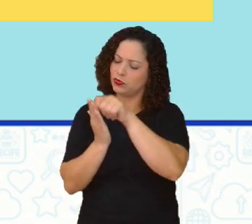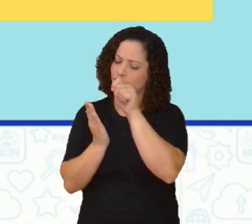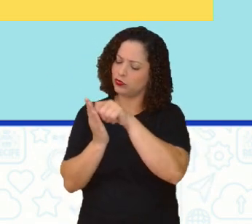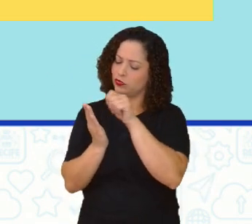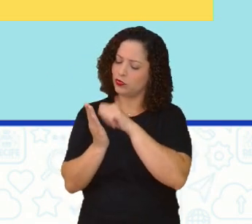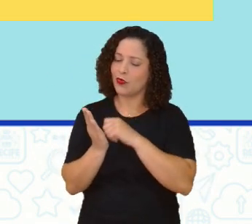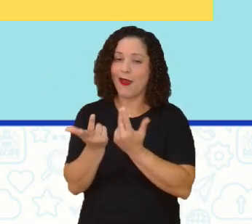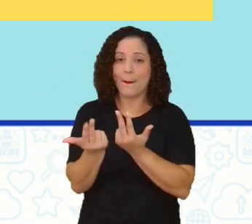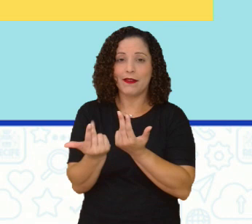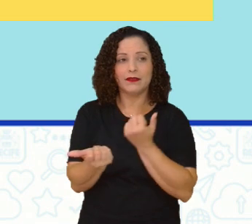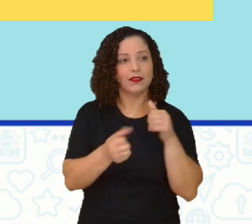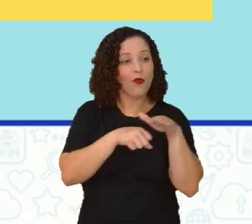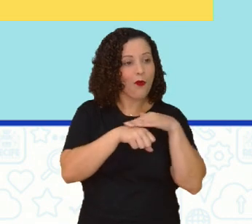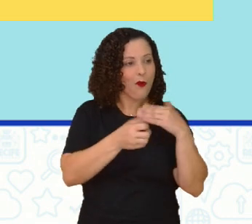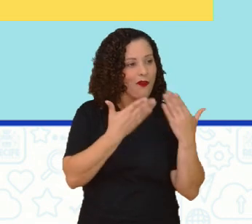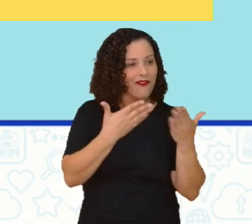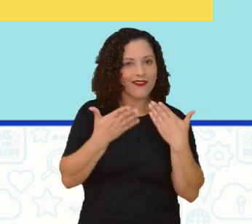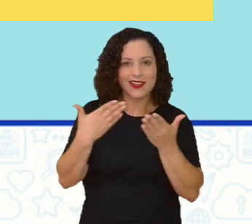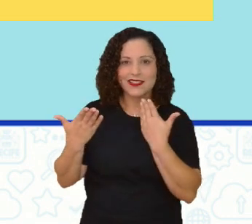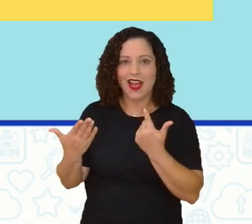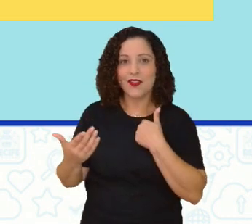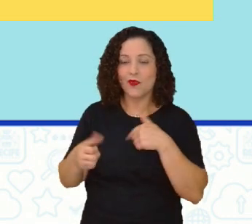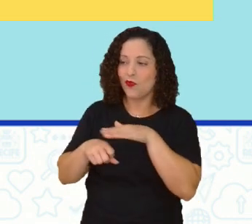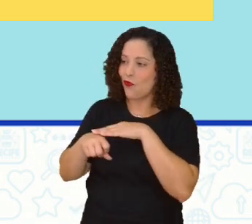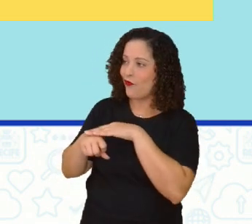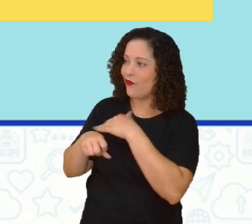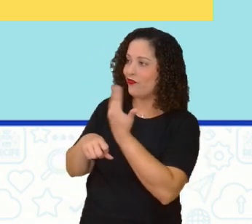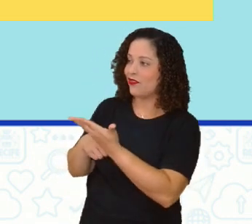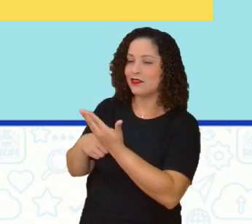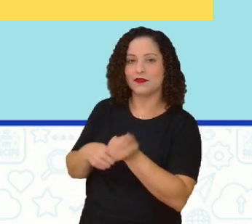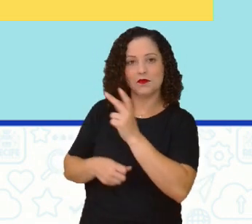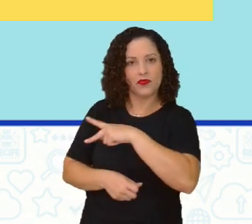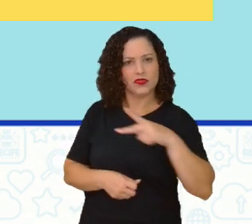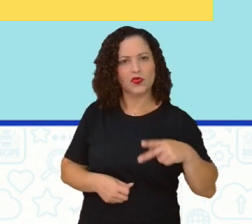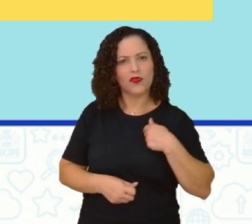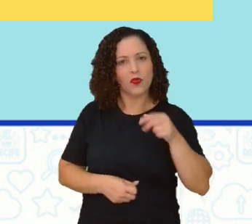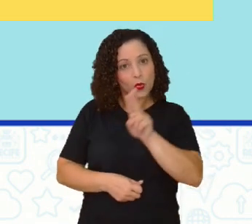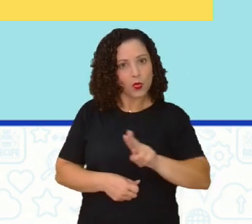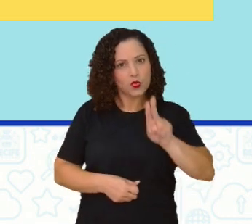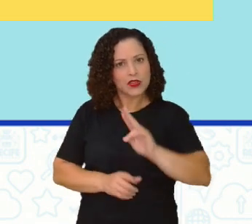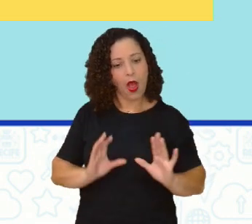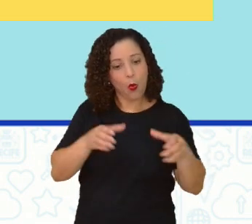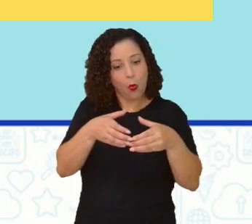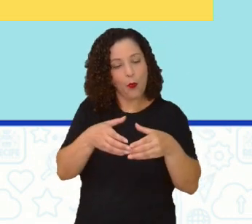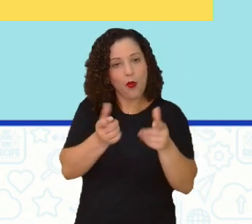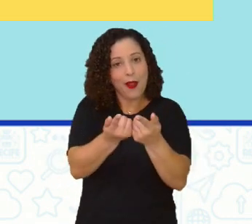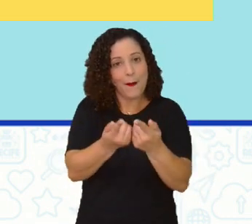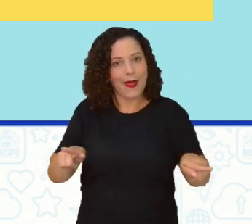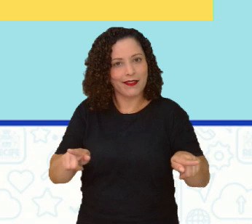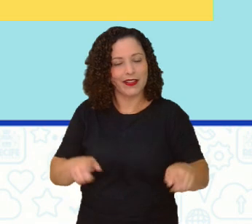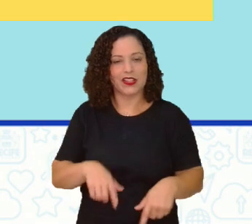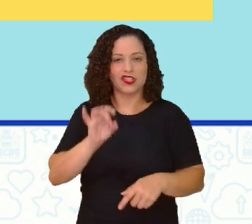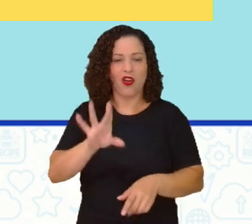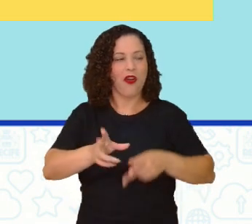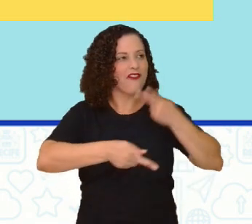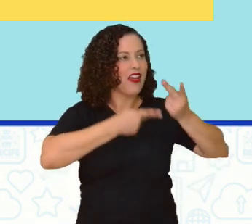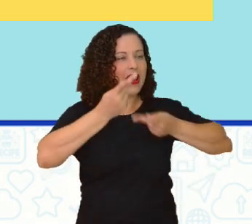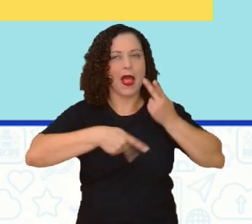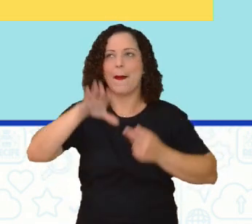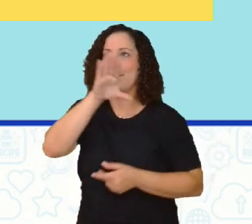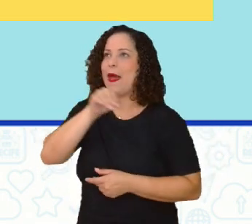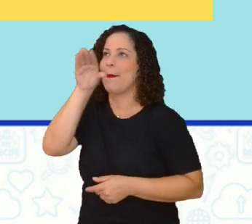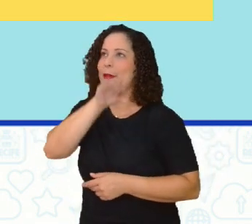a professora Camille, não é, eu vou fazer uso dessas classes gramaticais. Eu não preciso ficar aqui falando, não é, com